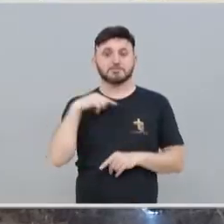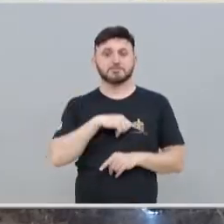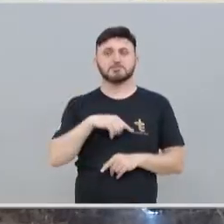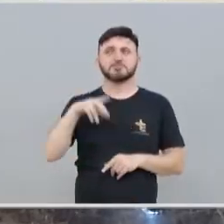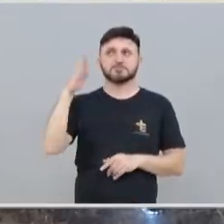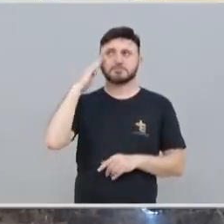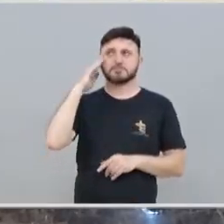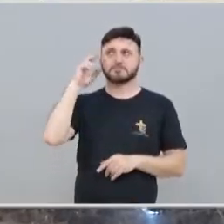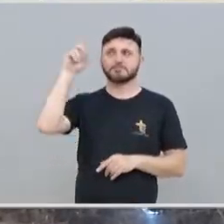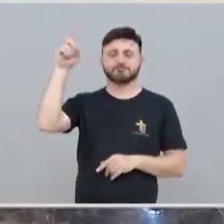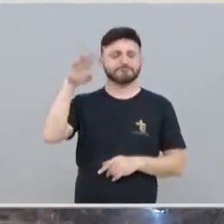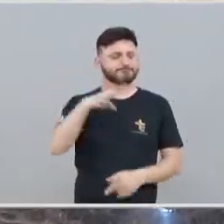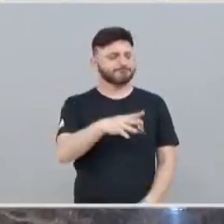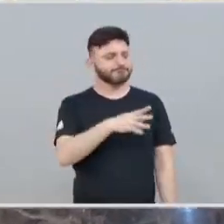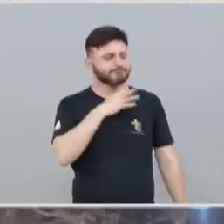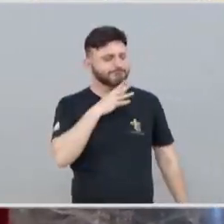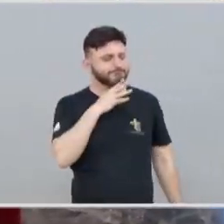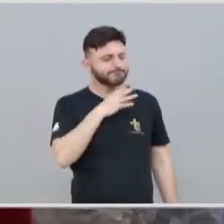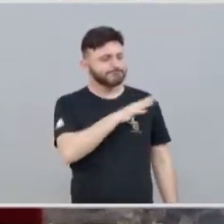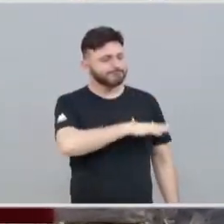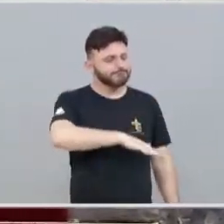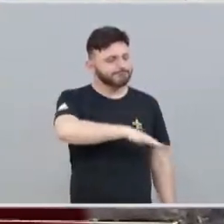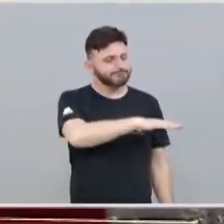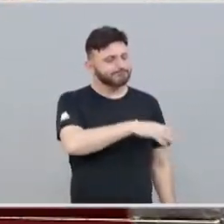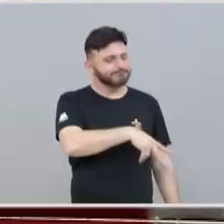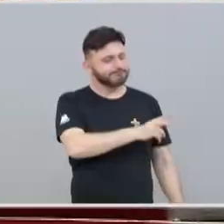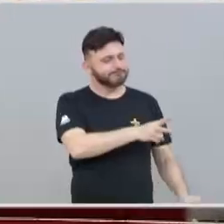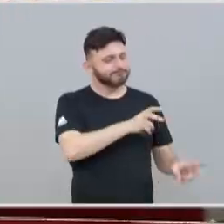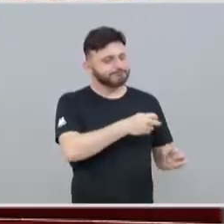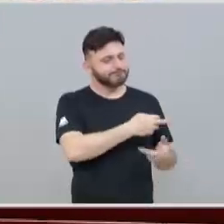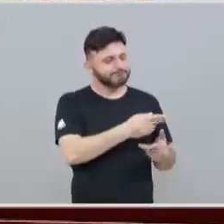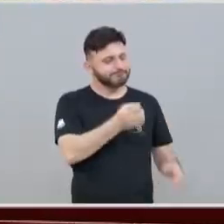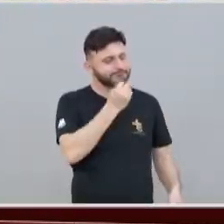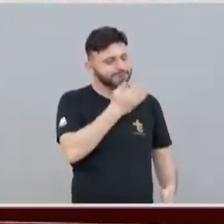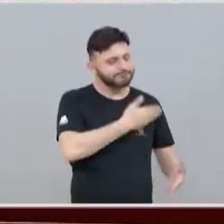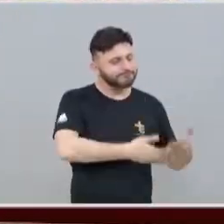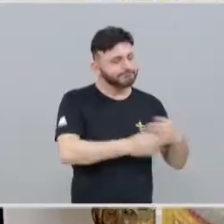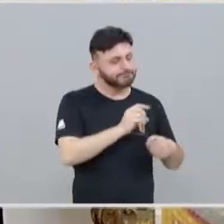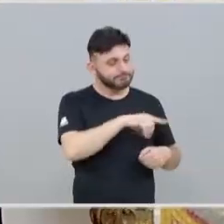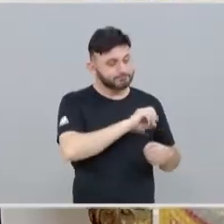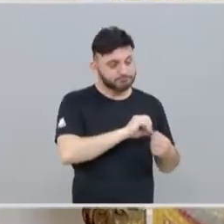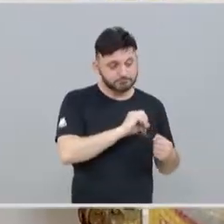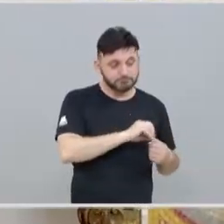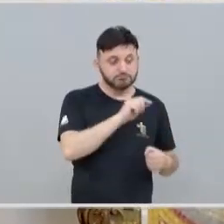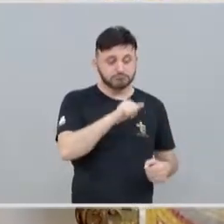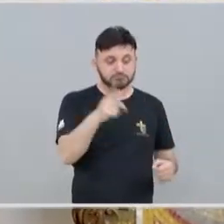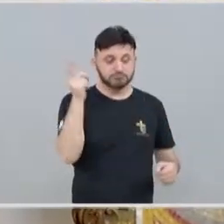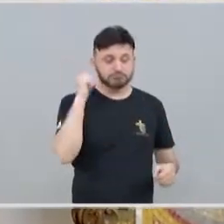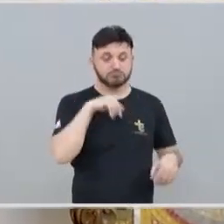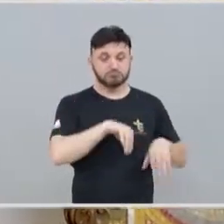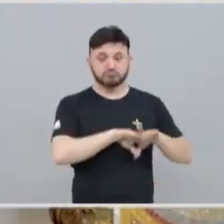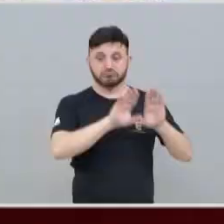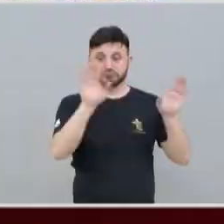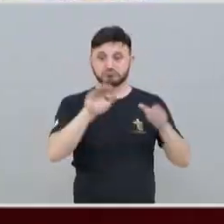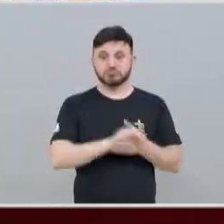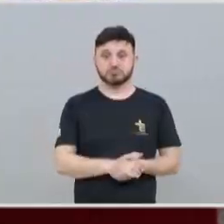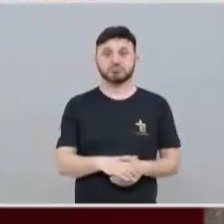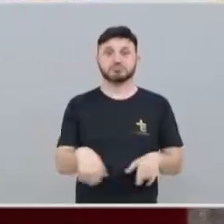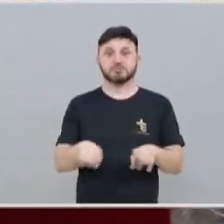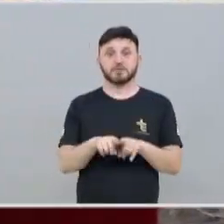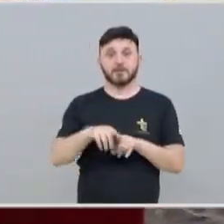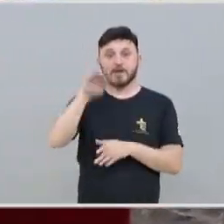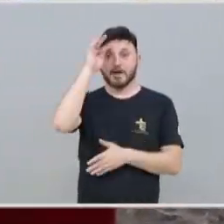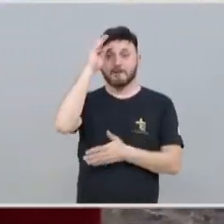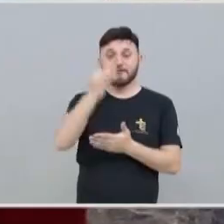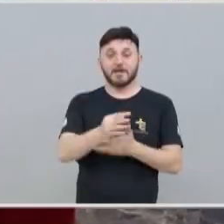reconhecimento de jesus cristo só os atos bons não são suficientes da mesma fé que tiago vai